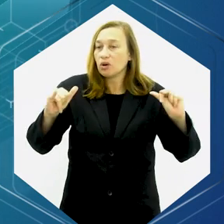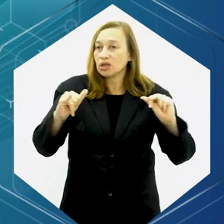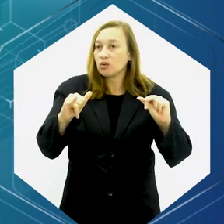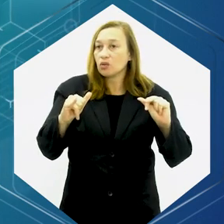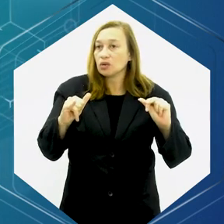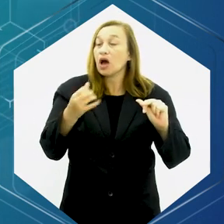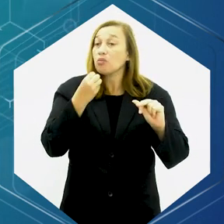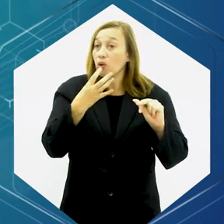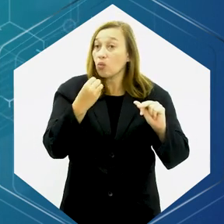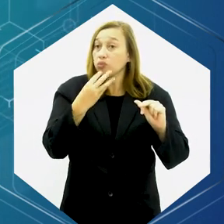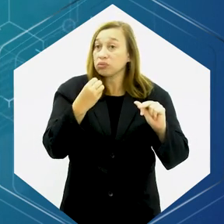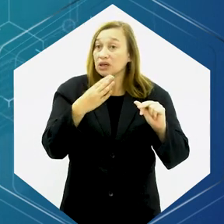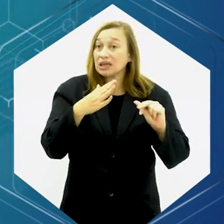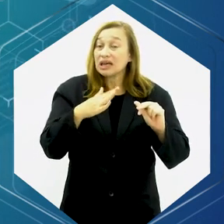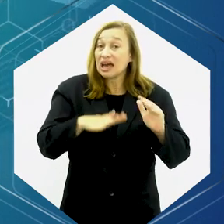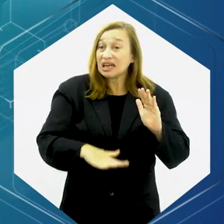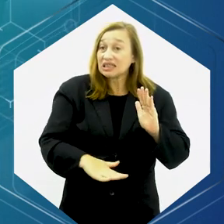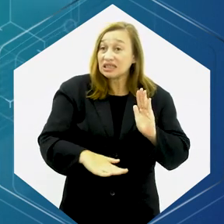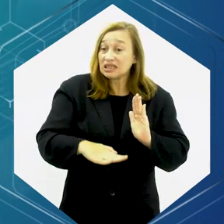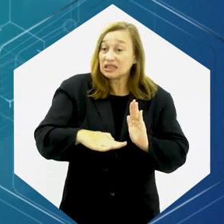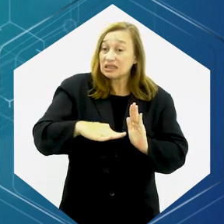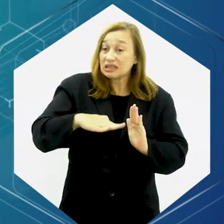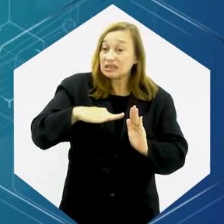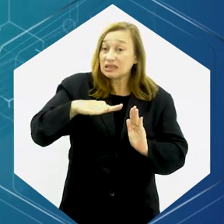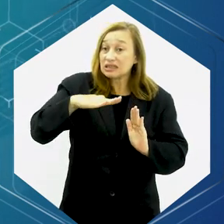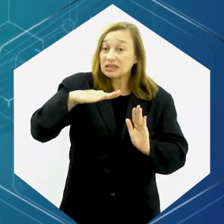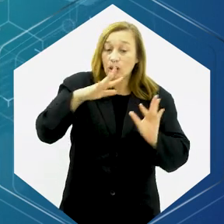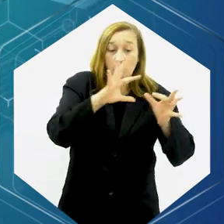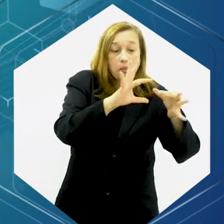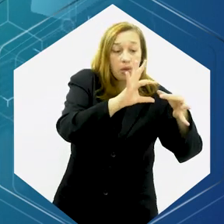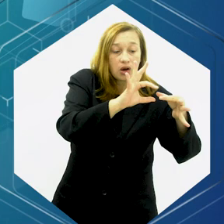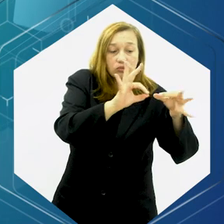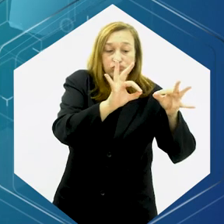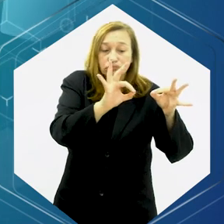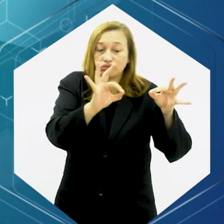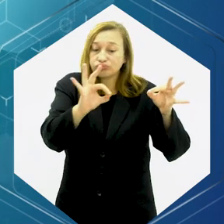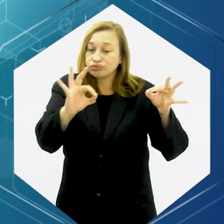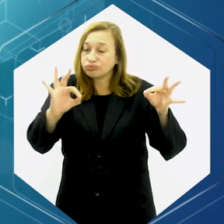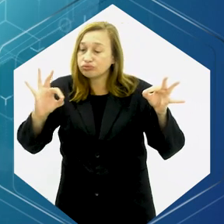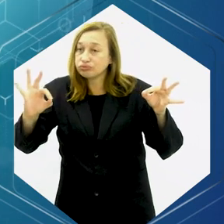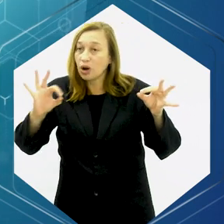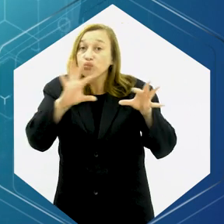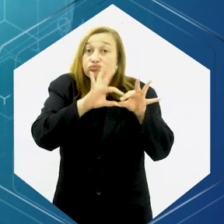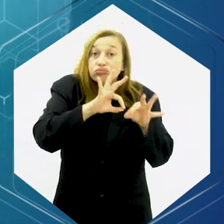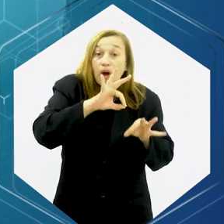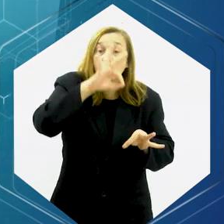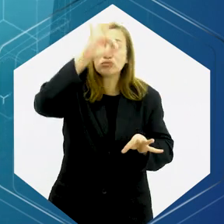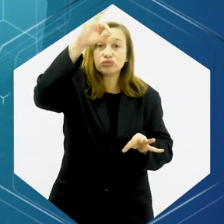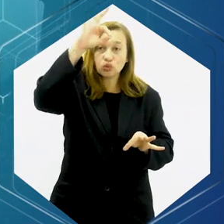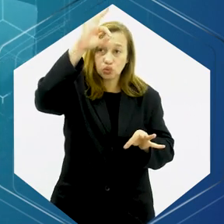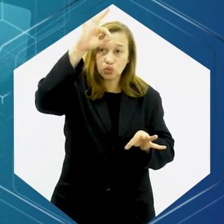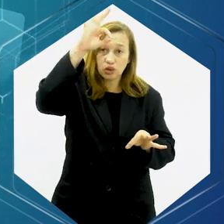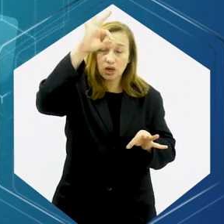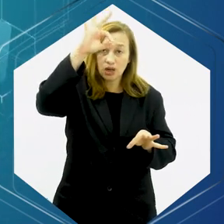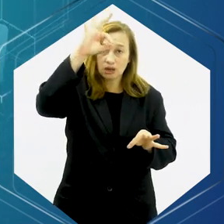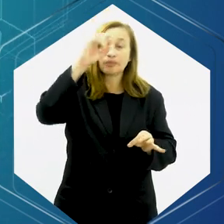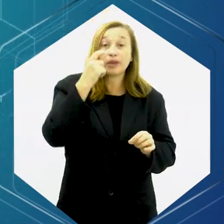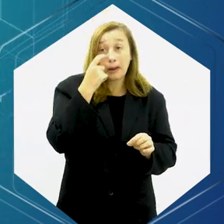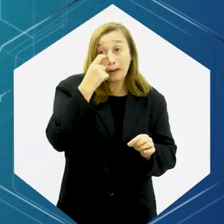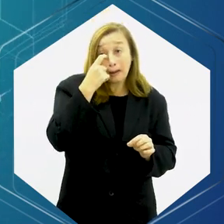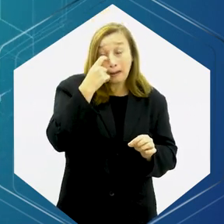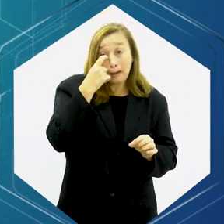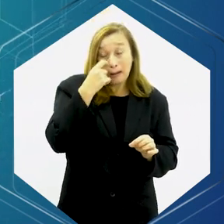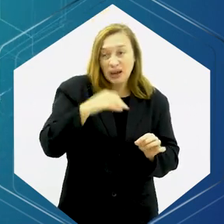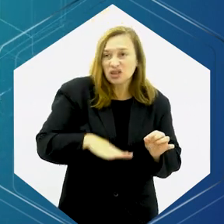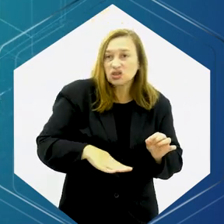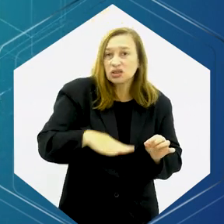crianças cresceram em crescimento linear em linear em altura embora seja 1 cmet